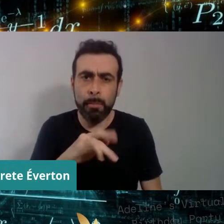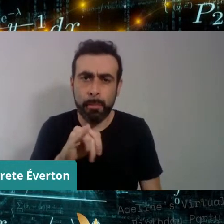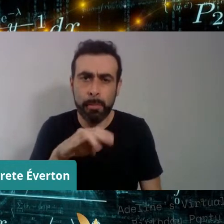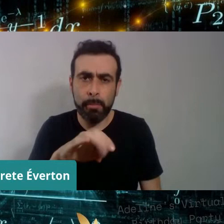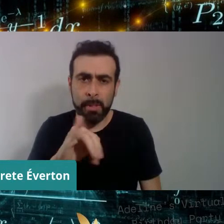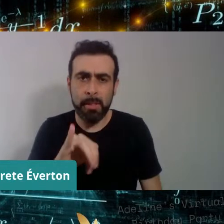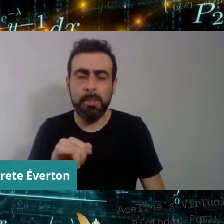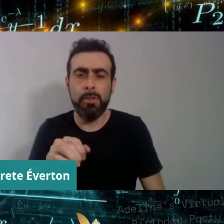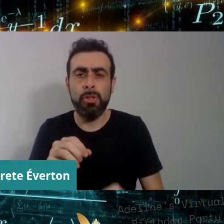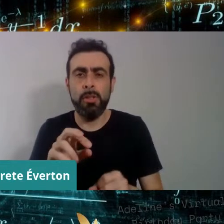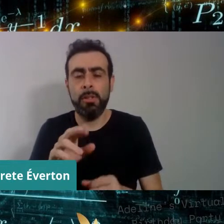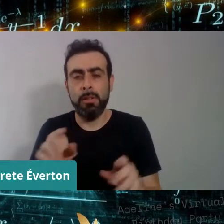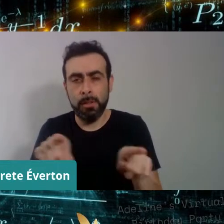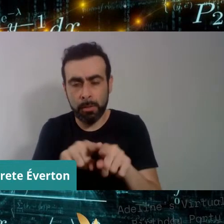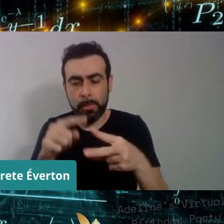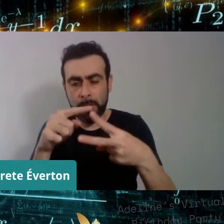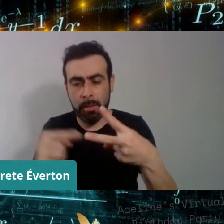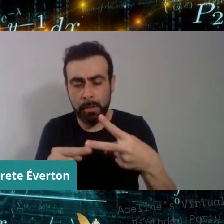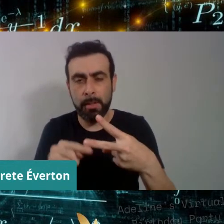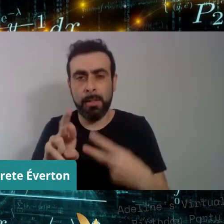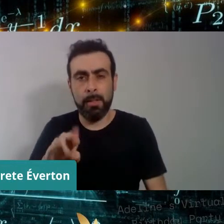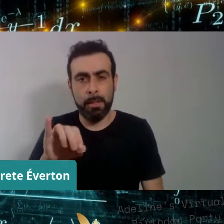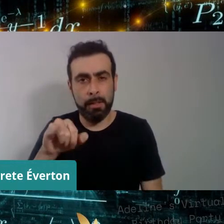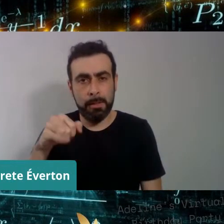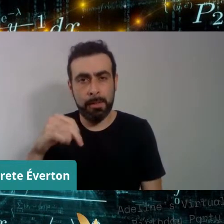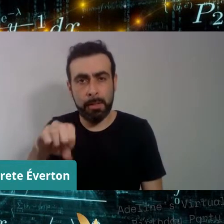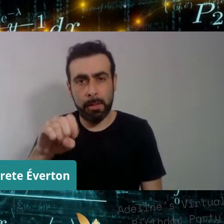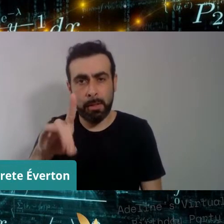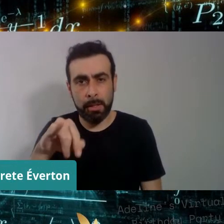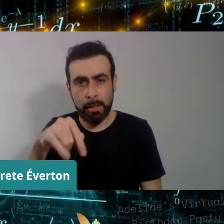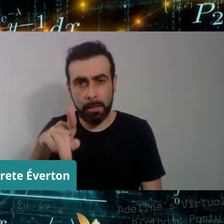residência pedagógica, eu